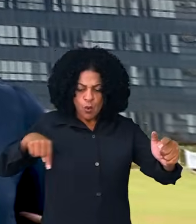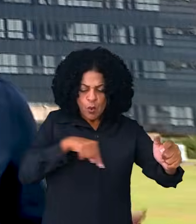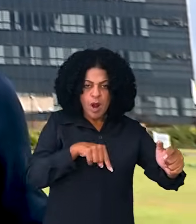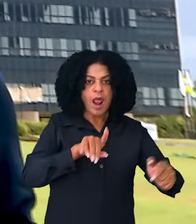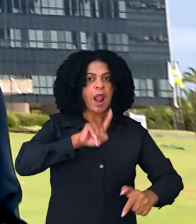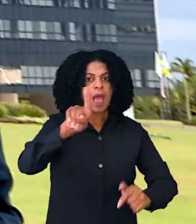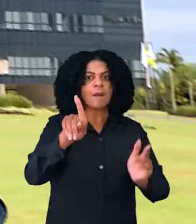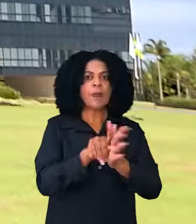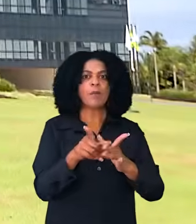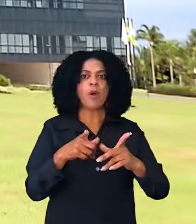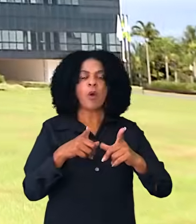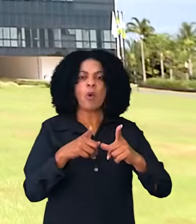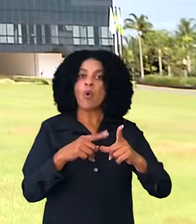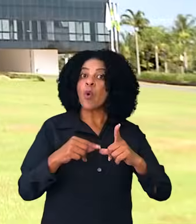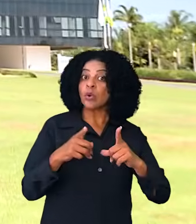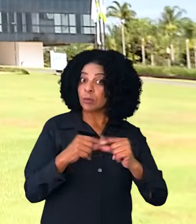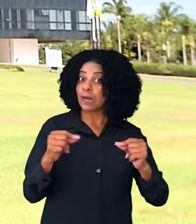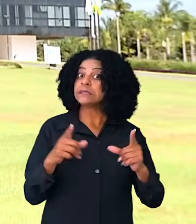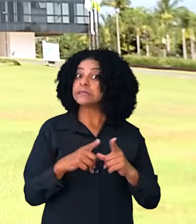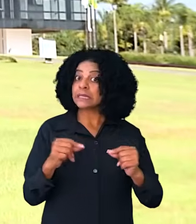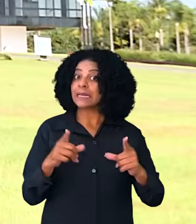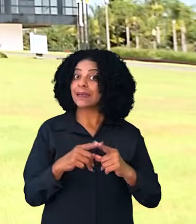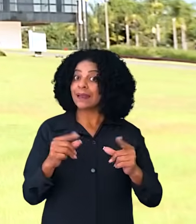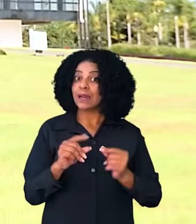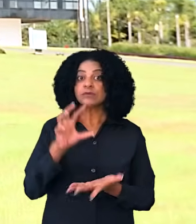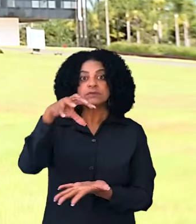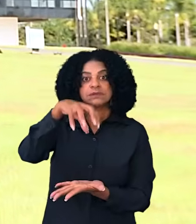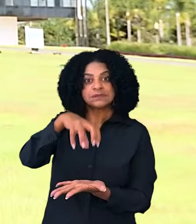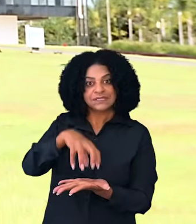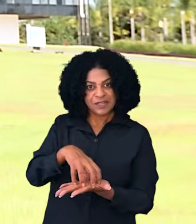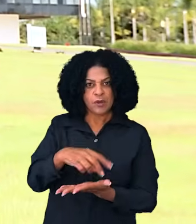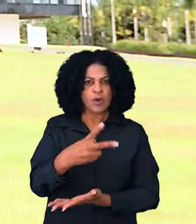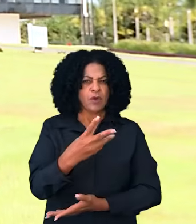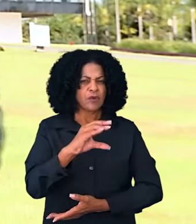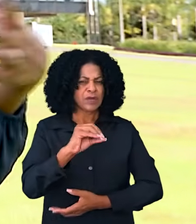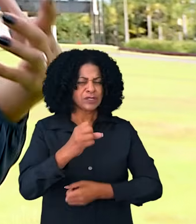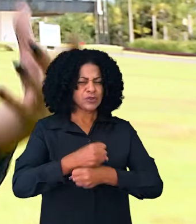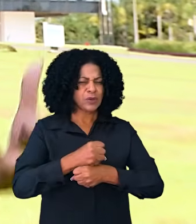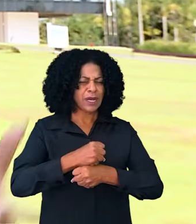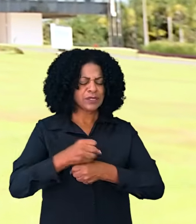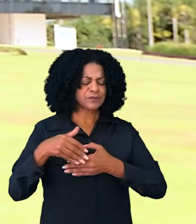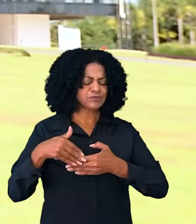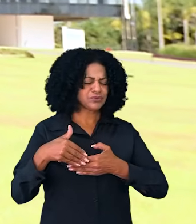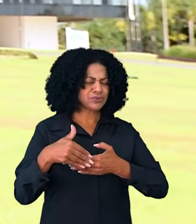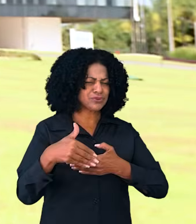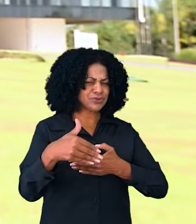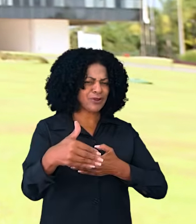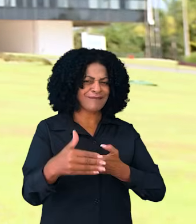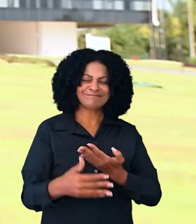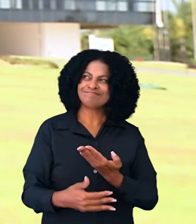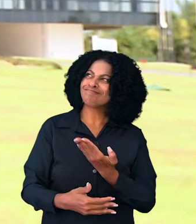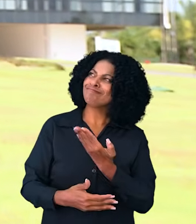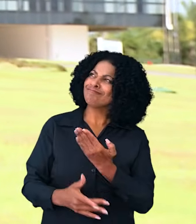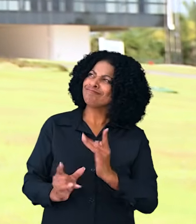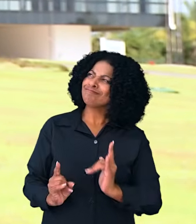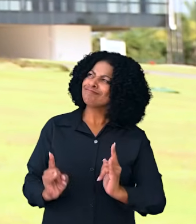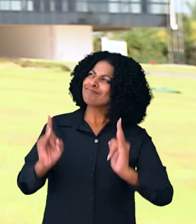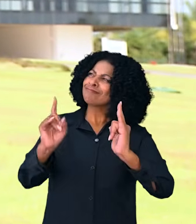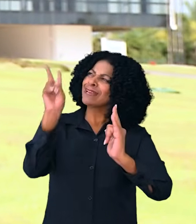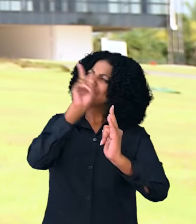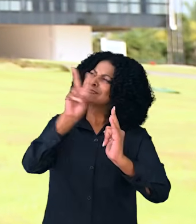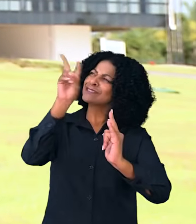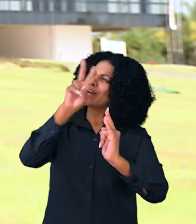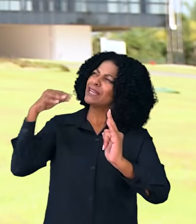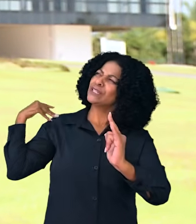no centro de Brasília. 20 anos se passaram e o que vemos é um prédio carregado de história e responsabilidade